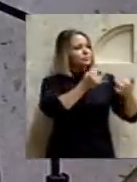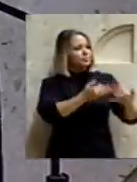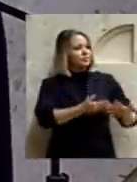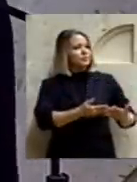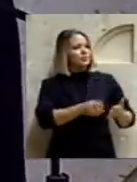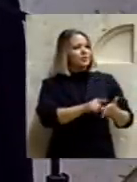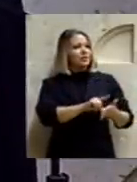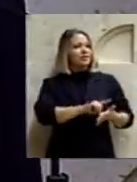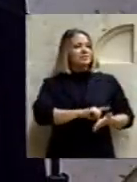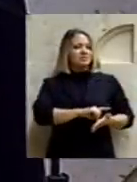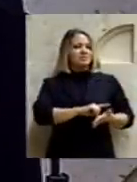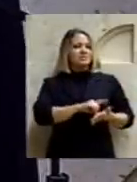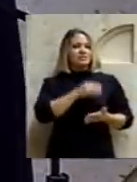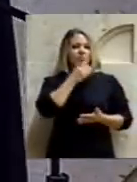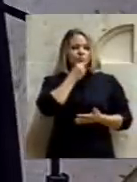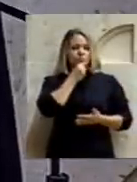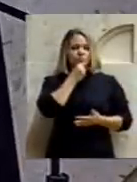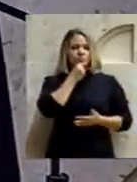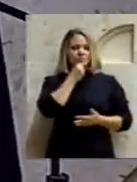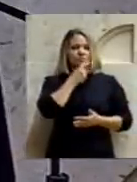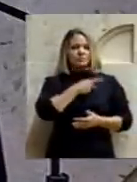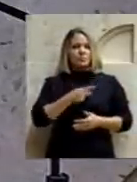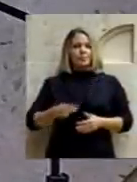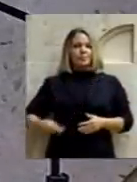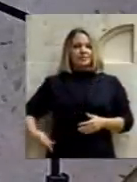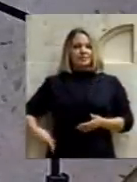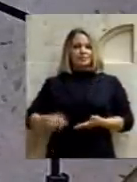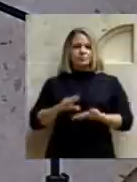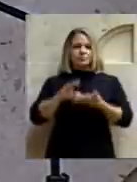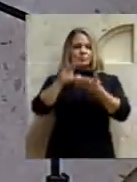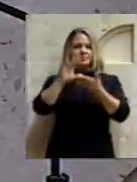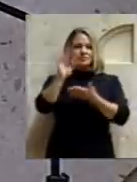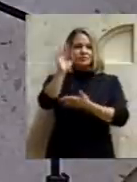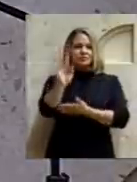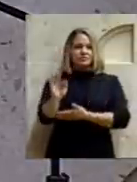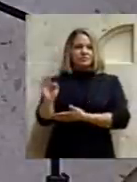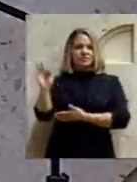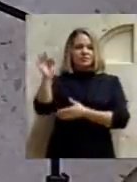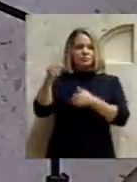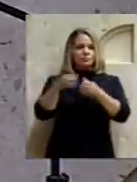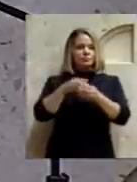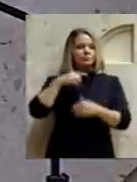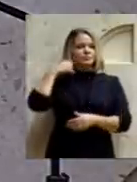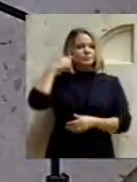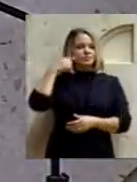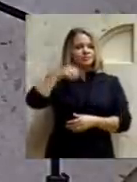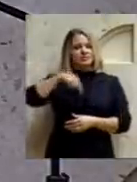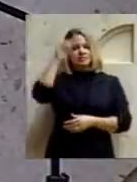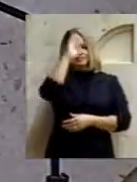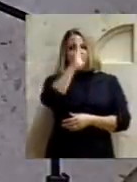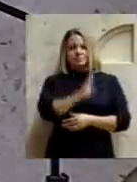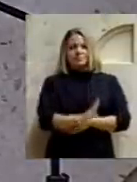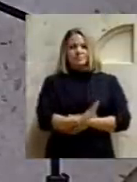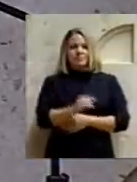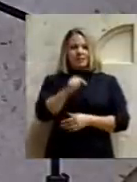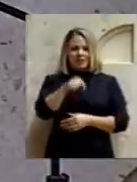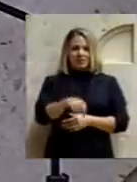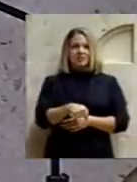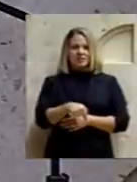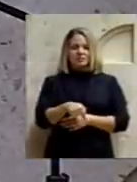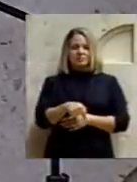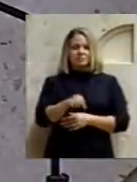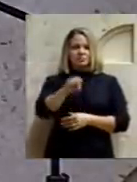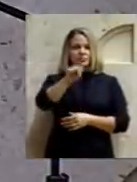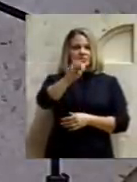pouco o ilustre presidente do Conselho Federal da Ordem dos Advogados do Brasil. Nesta casa e